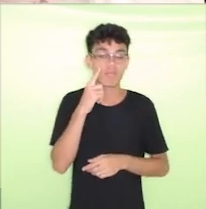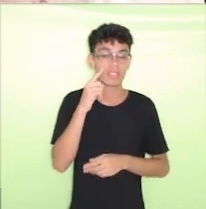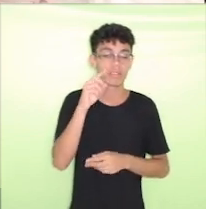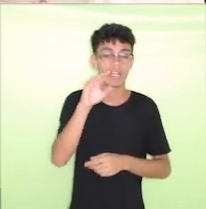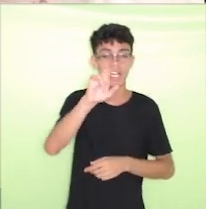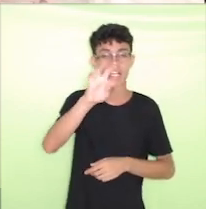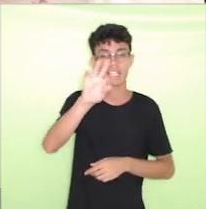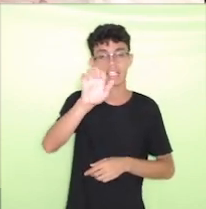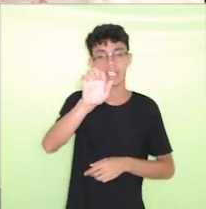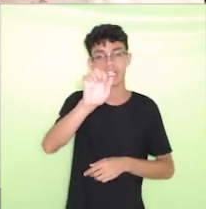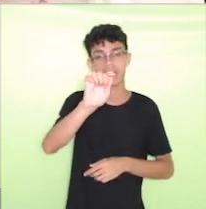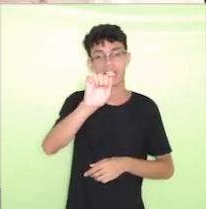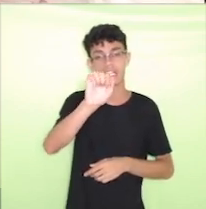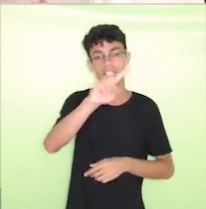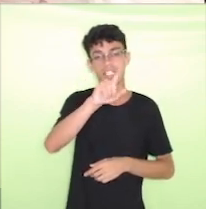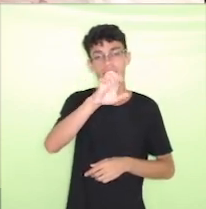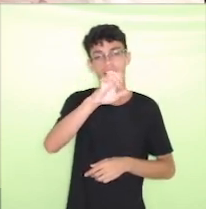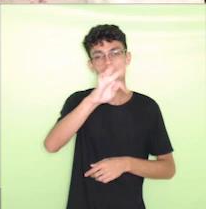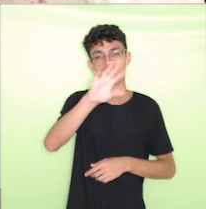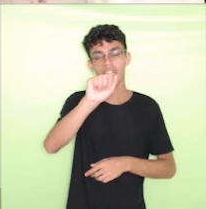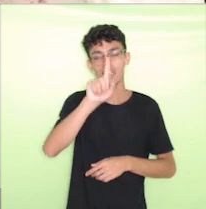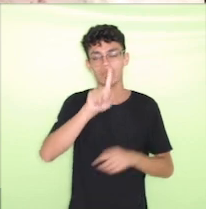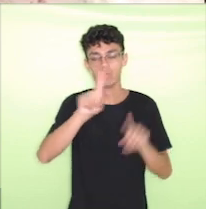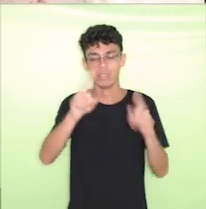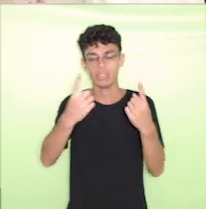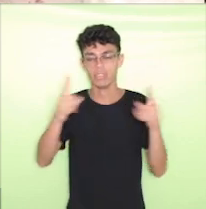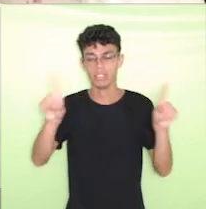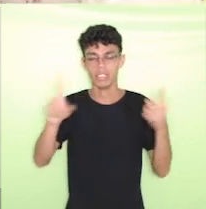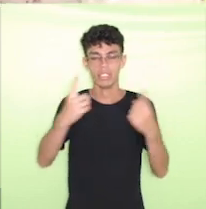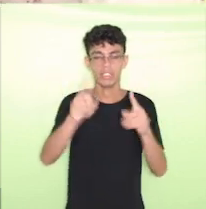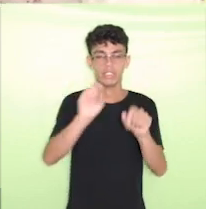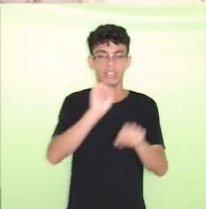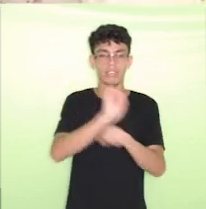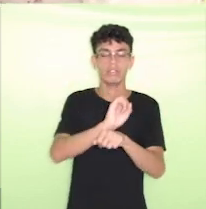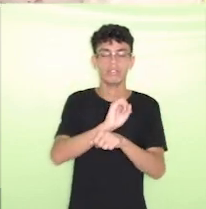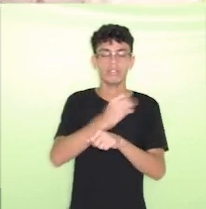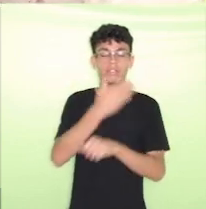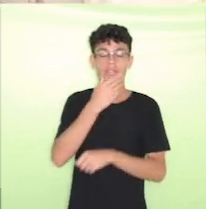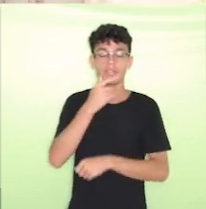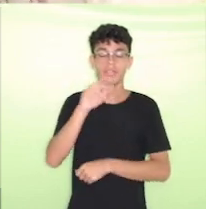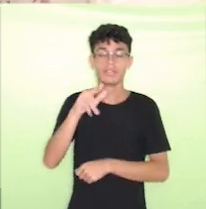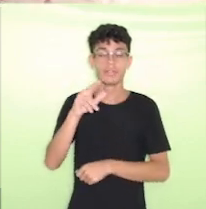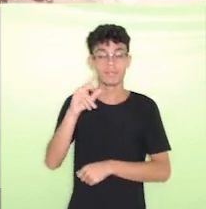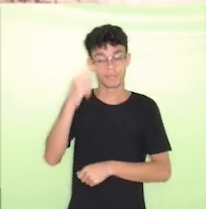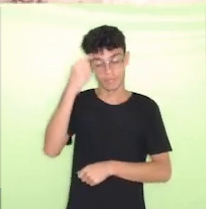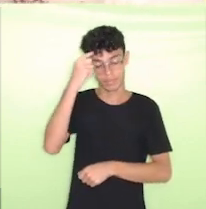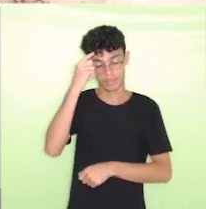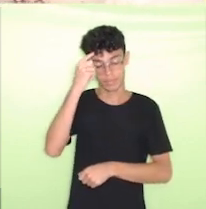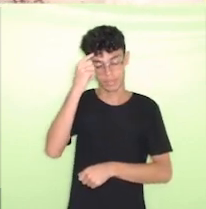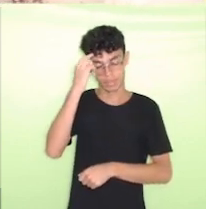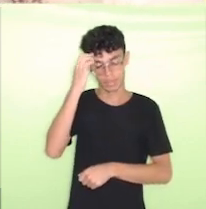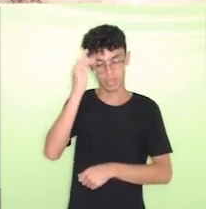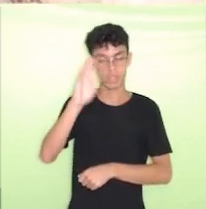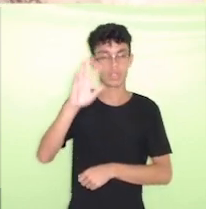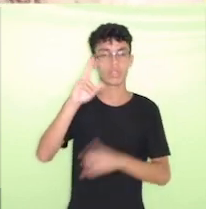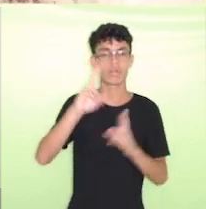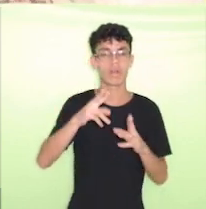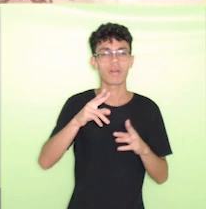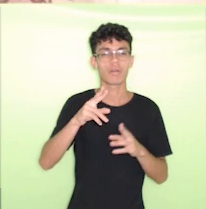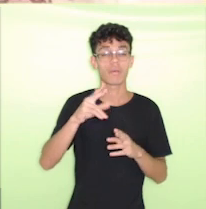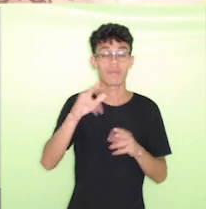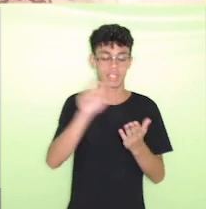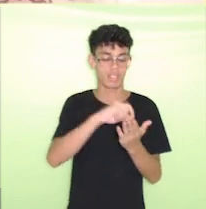e Zeta oscilarem e depois pararem? Meu irmão, ele pensou nisso também. Ele escreveu que os olhos do vigia